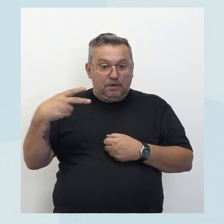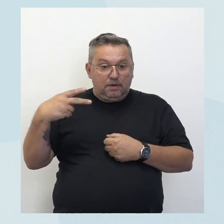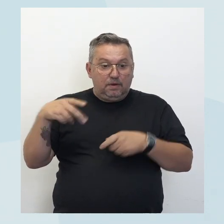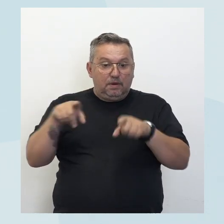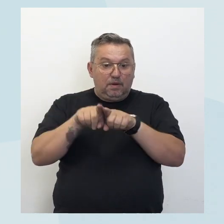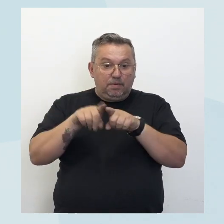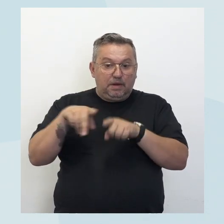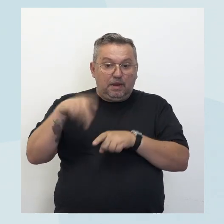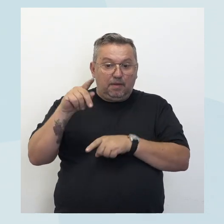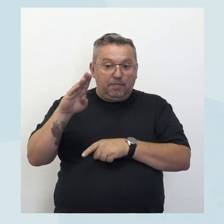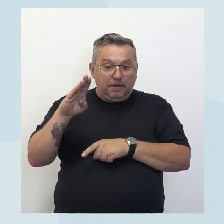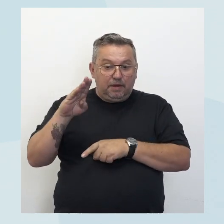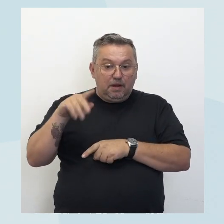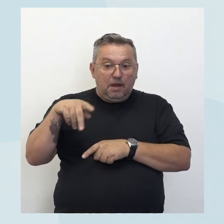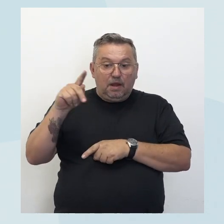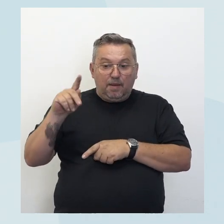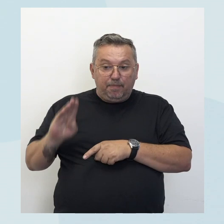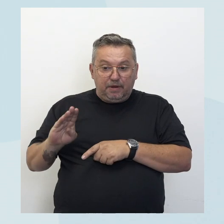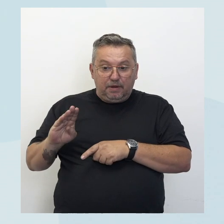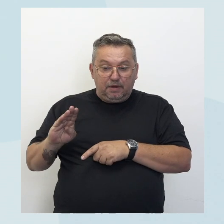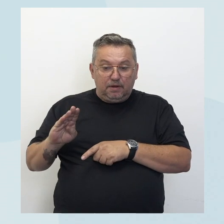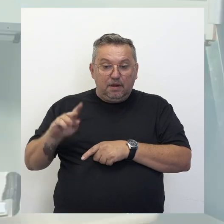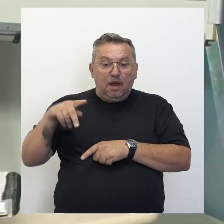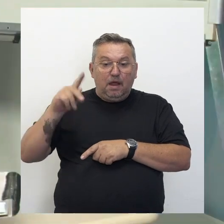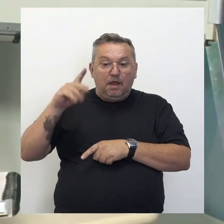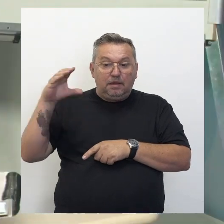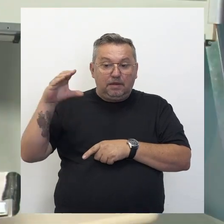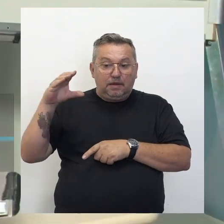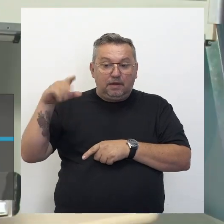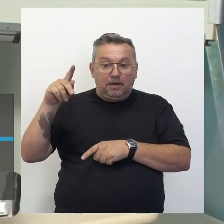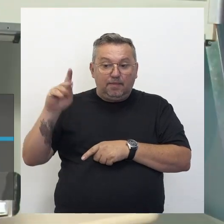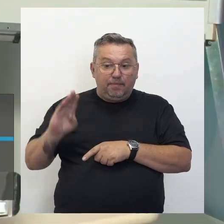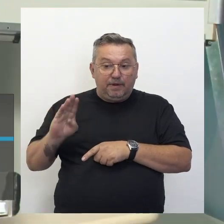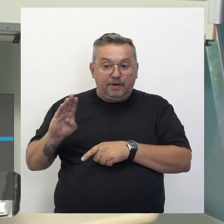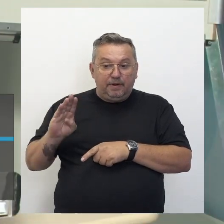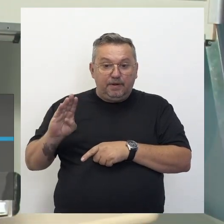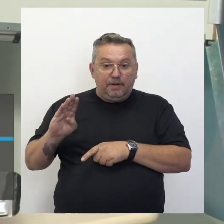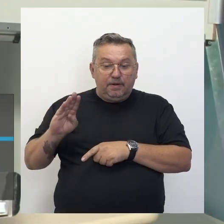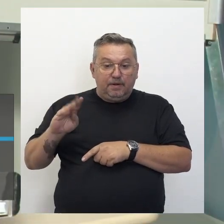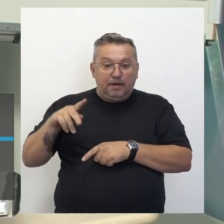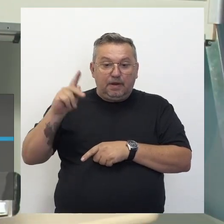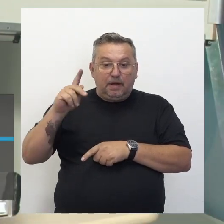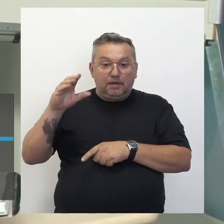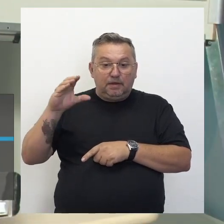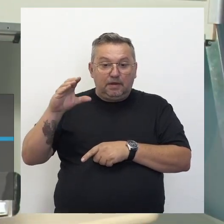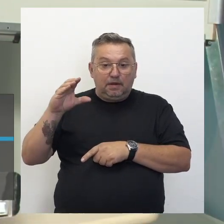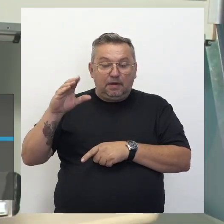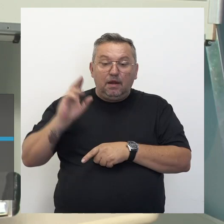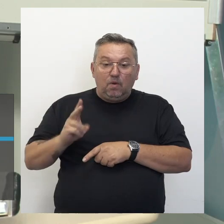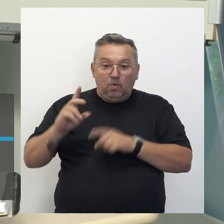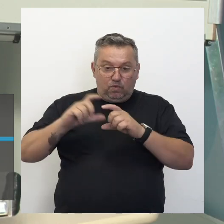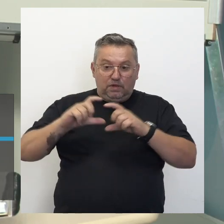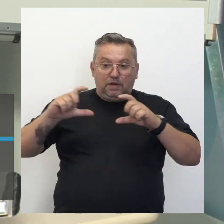Kb. Lembra? Kc, volta aqui um pouquinho para mim, por favor. Então, eu tenho Kc, que é constante